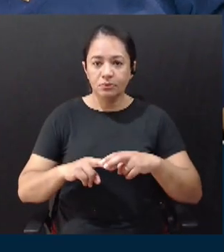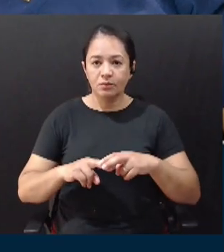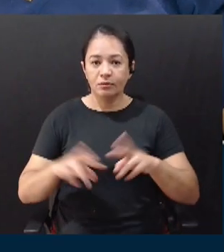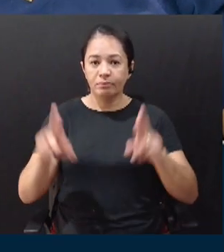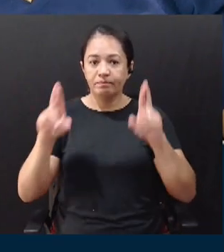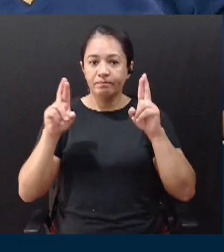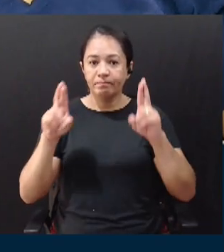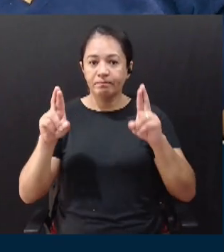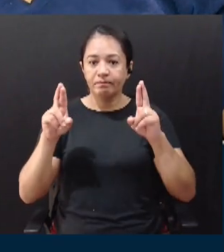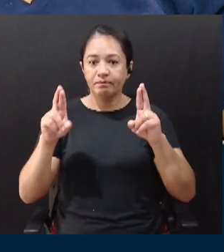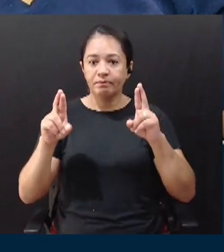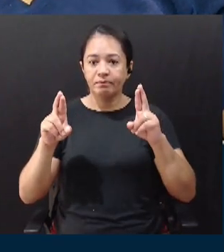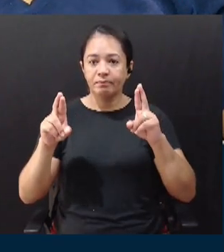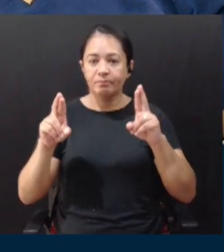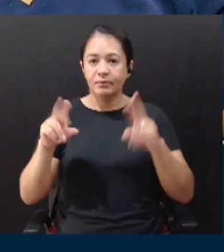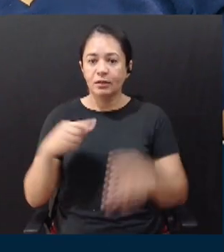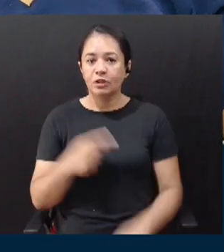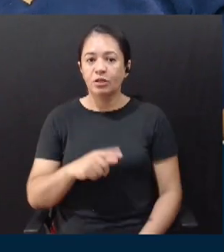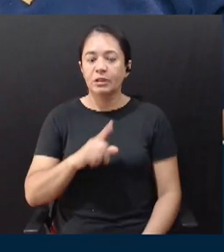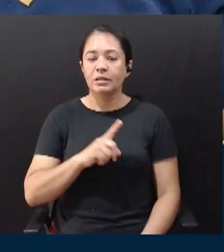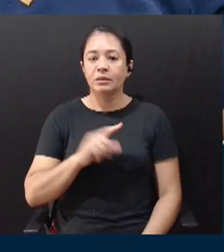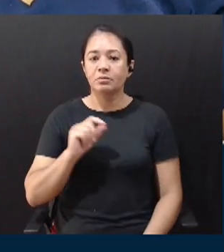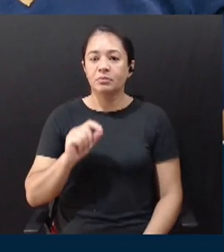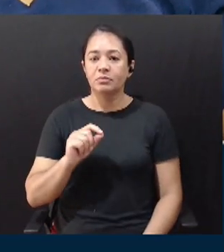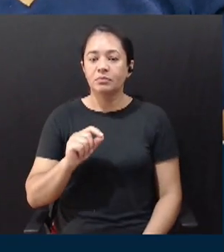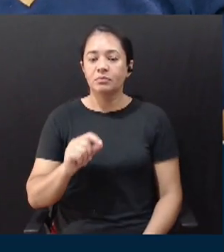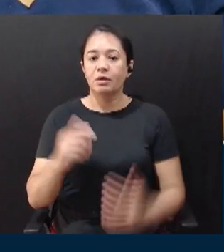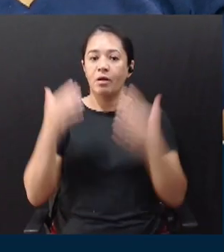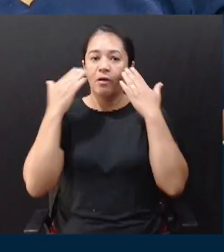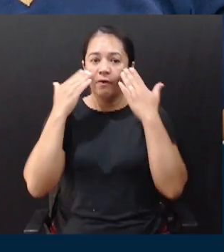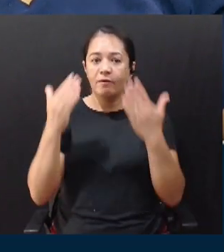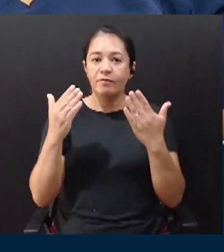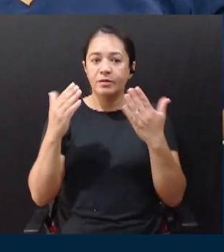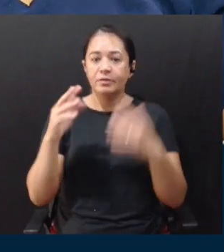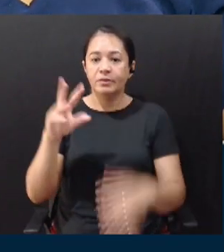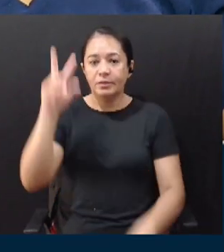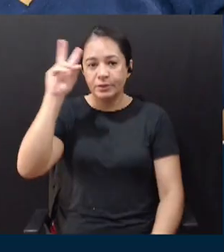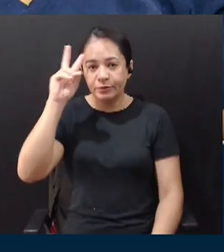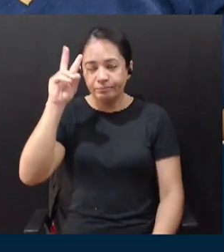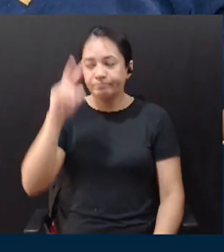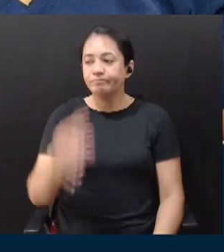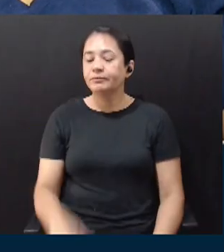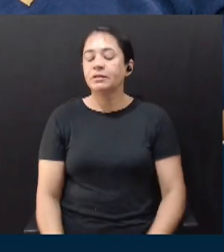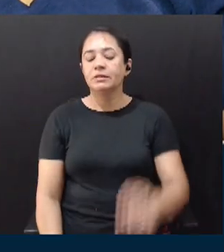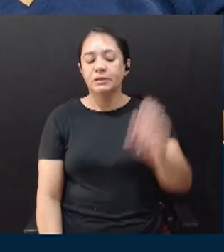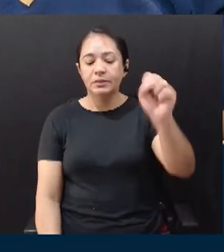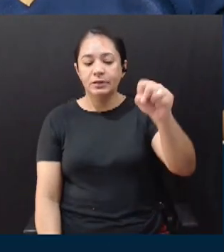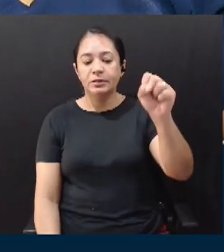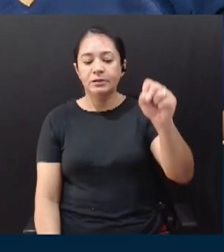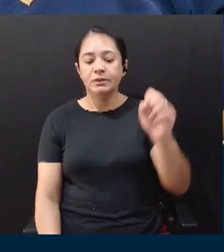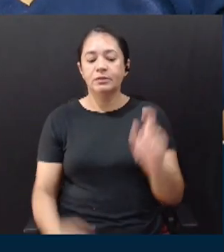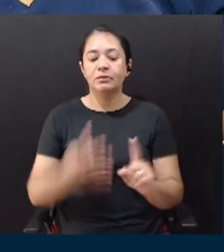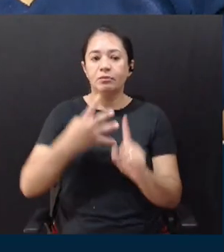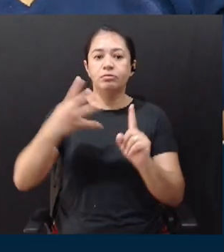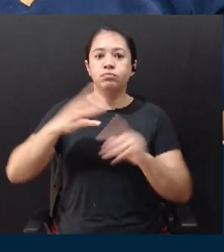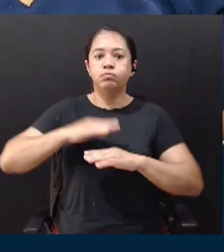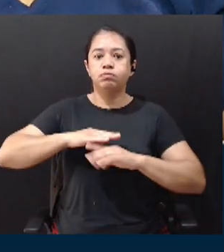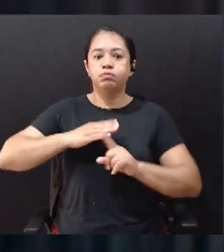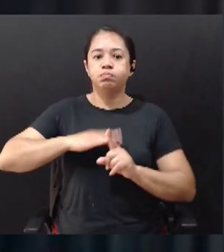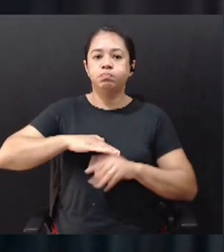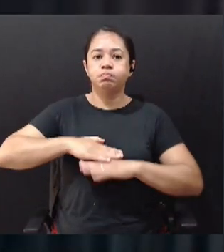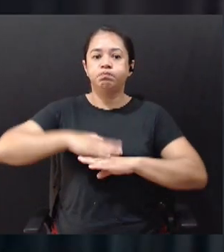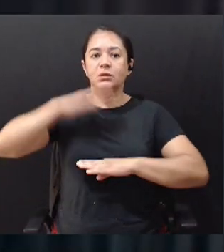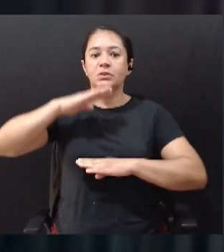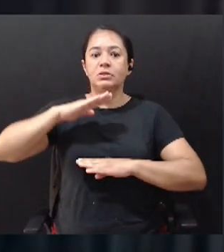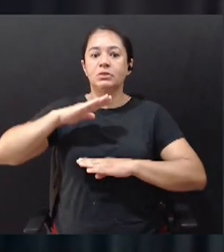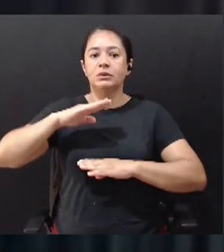que a gente tem de enfrentar a Uhum. segunda-feira, não é, Marina? Sim, o burnout nada mais é que um esgotamento mental, né,